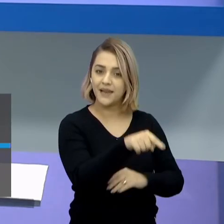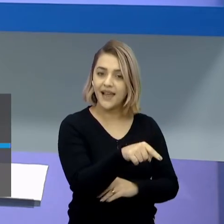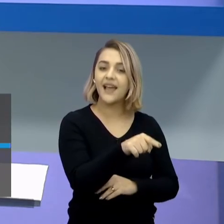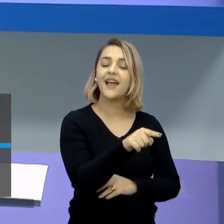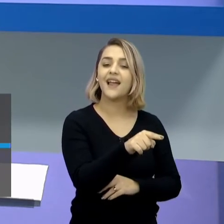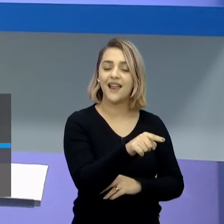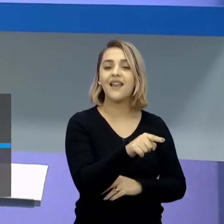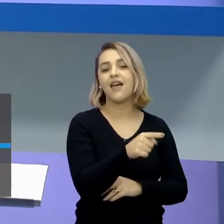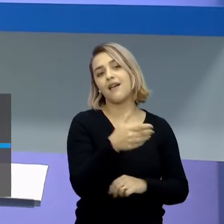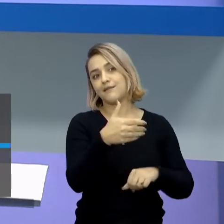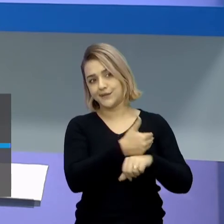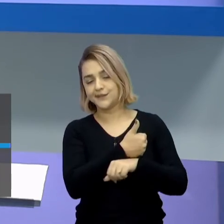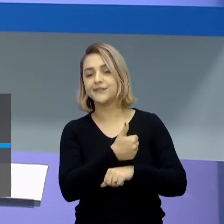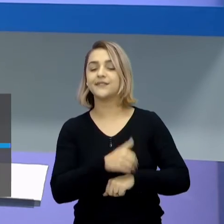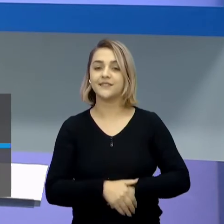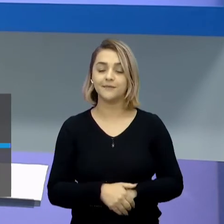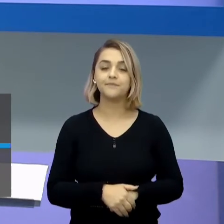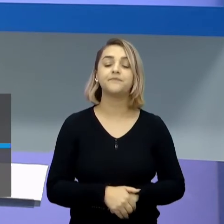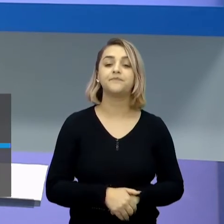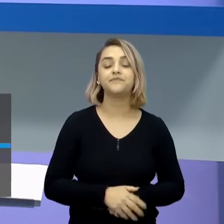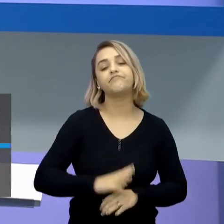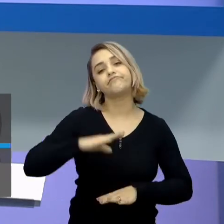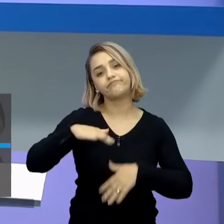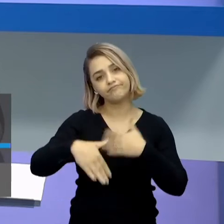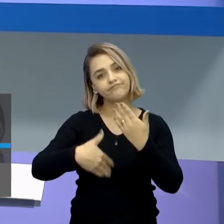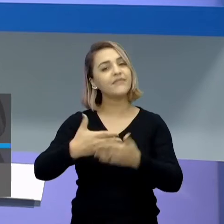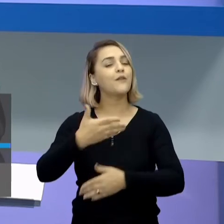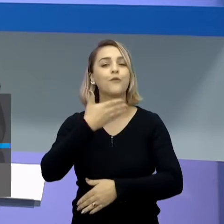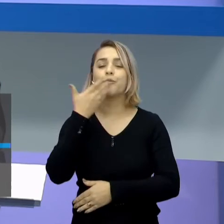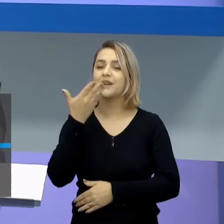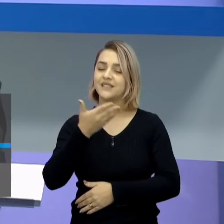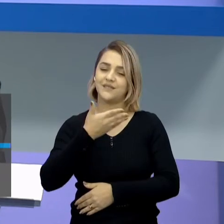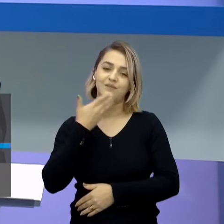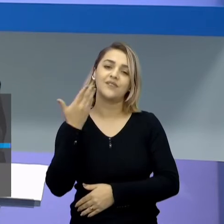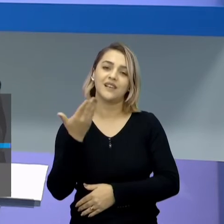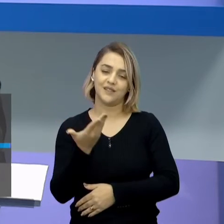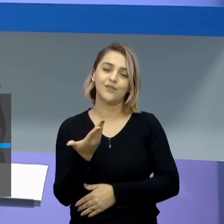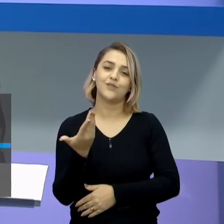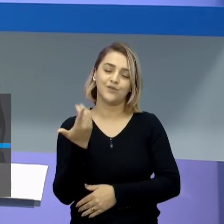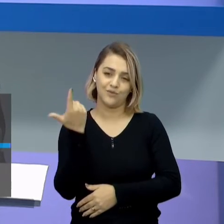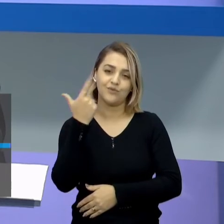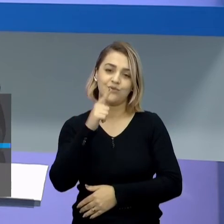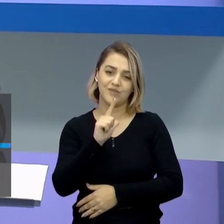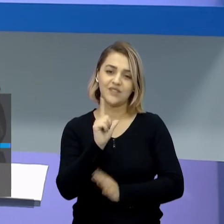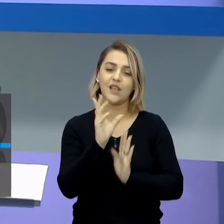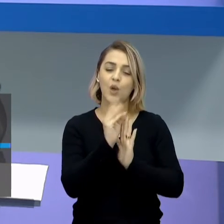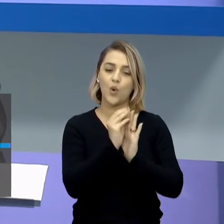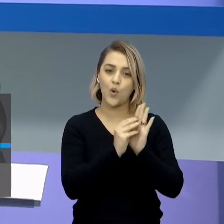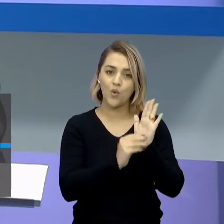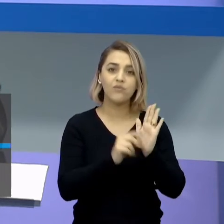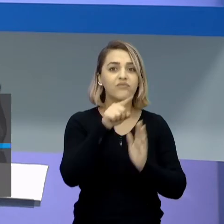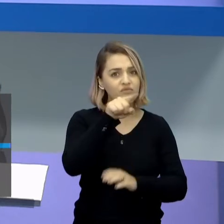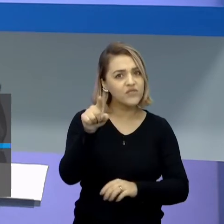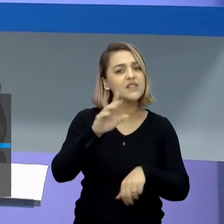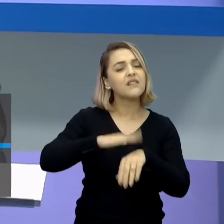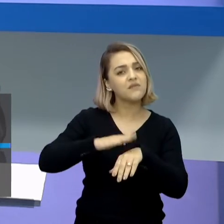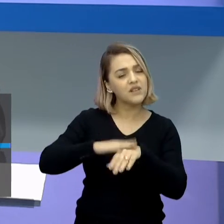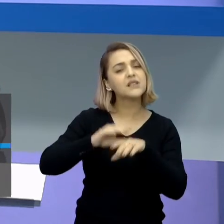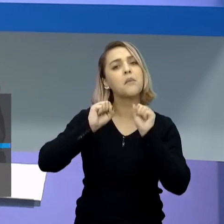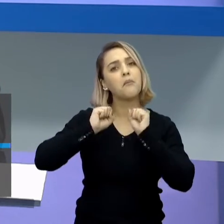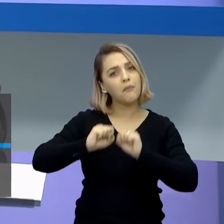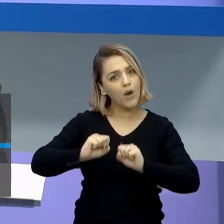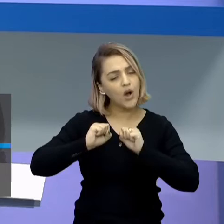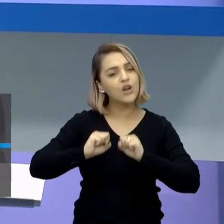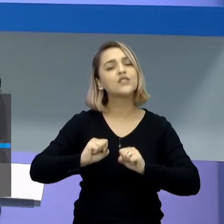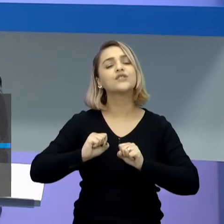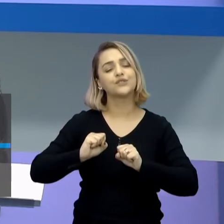com antecedência. E, a partir daí, ficou mais fácil trabalhar esse conteúdo, tá? Então, vocês podem fazer isso para